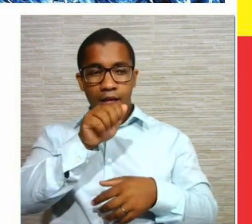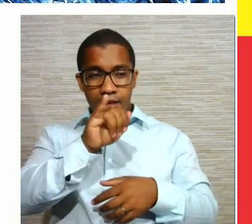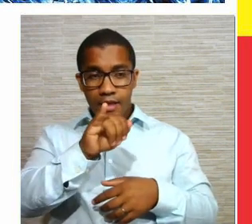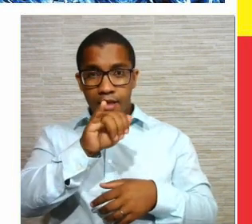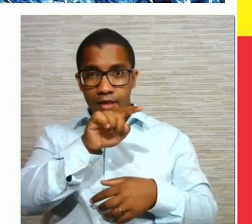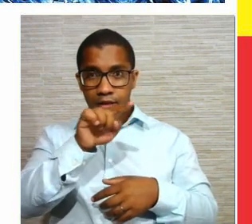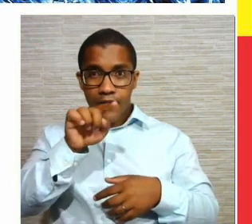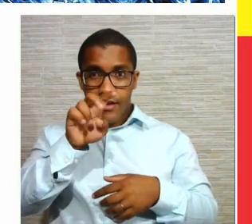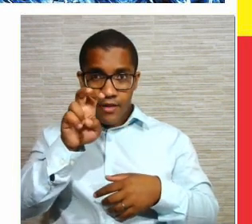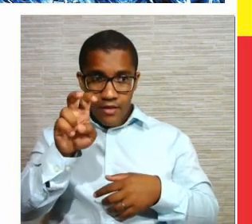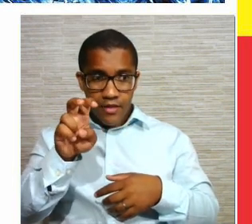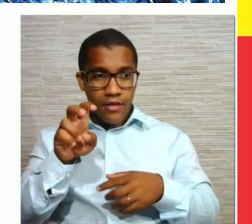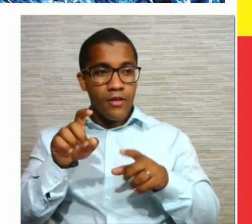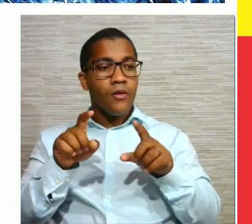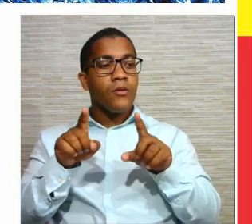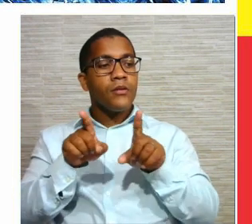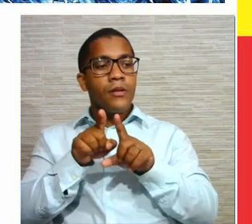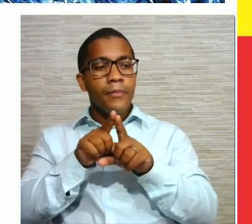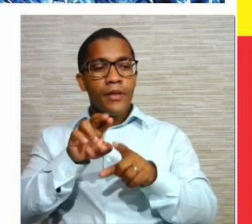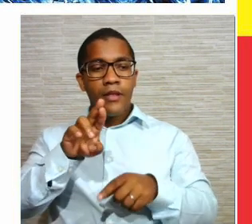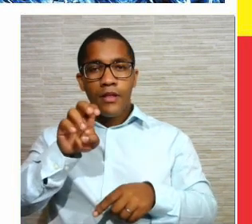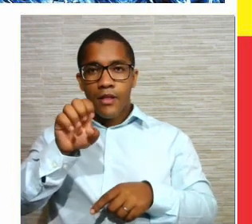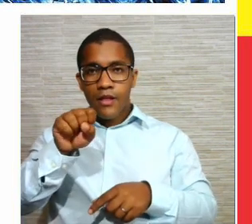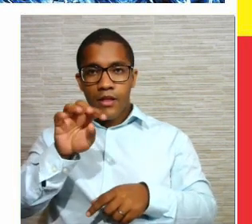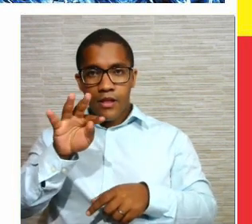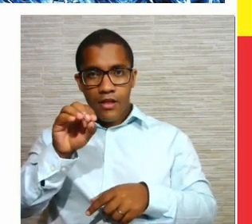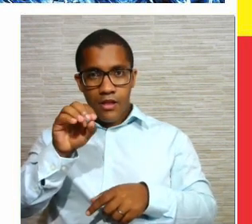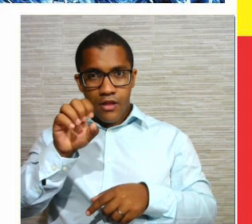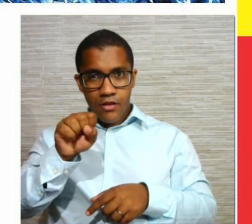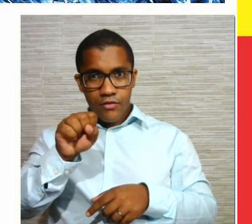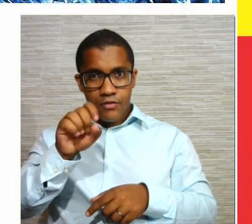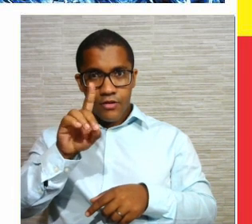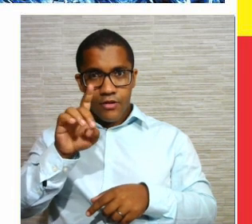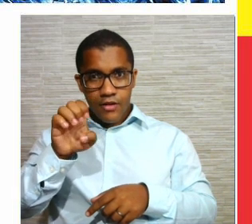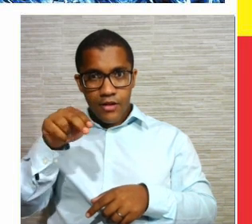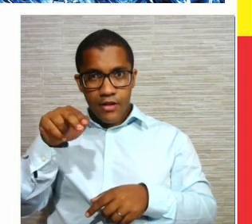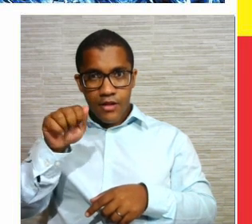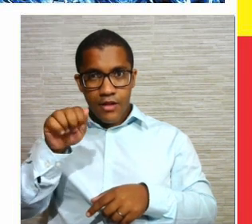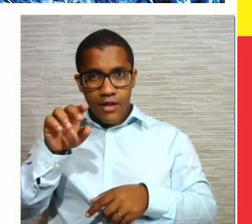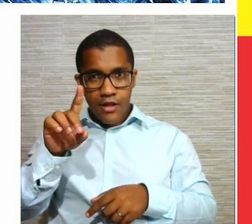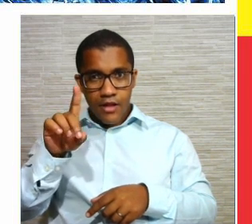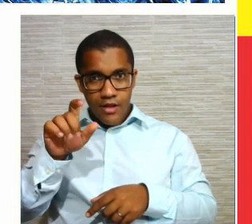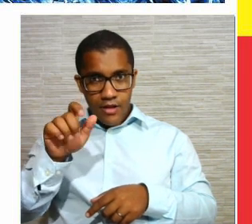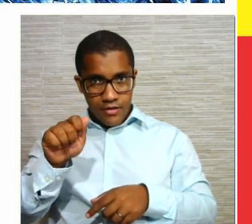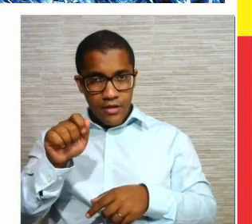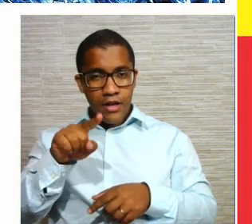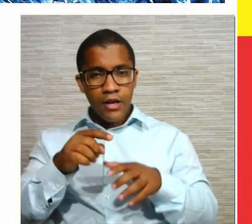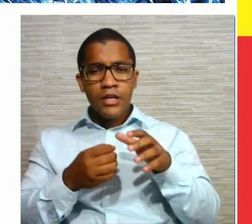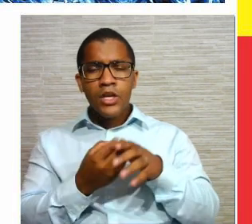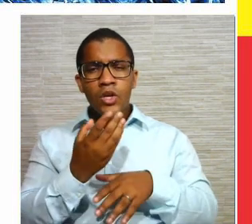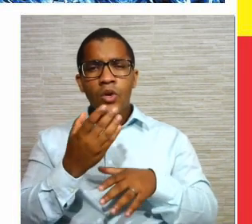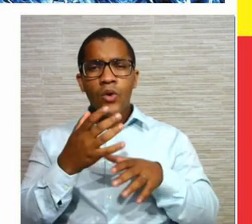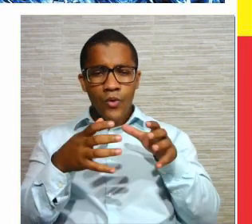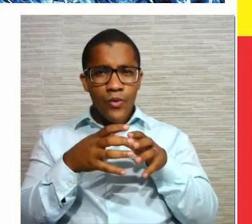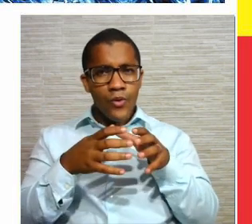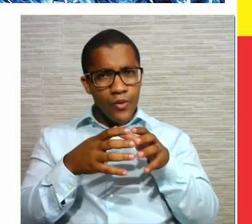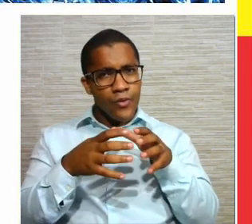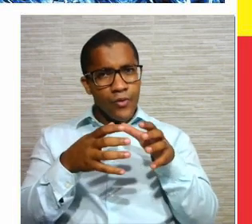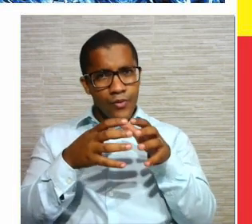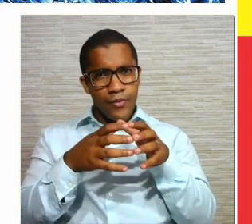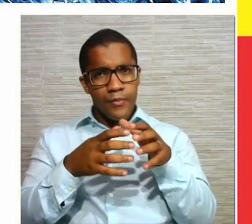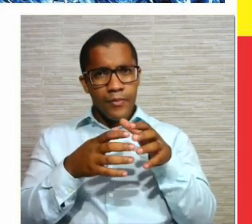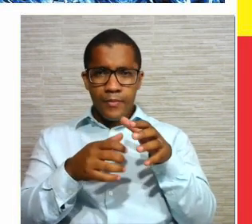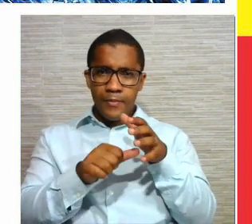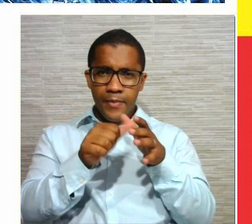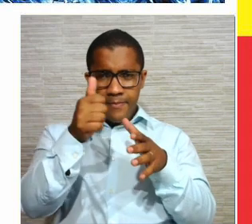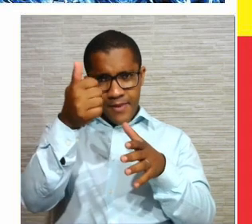de Nada, que foram as primeiras bandas que surgiram, né, com estilo punk aqui no Brasil.